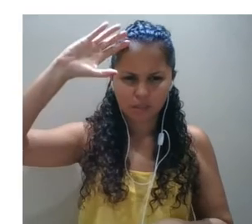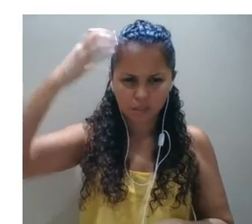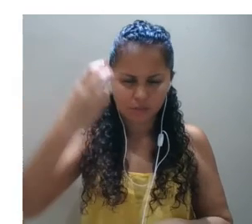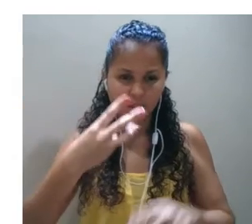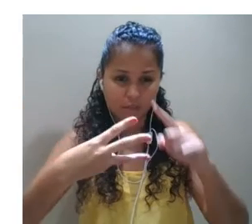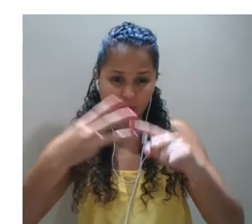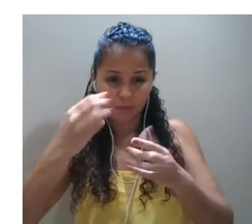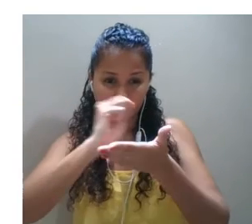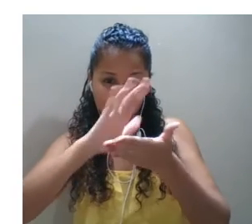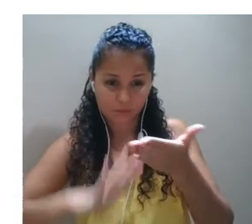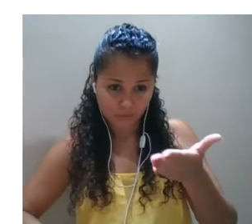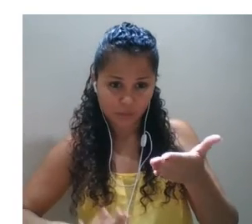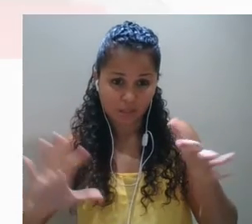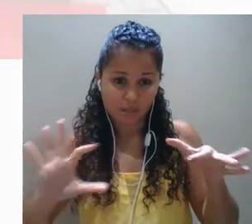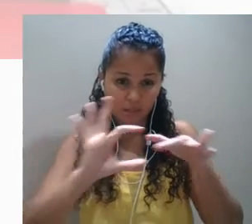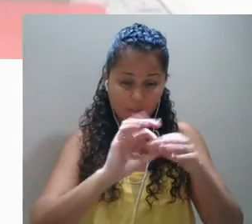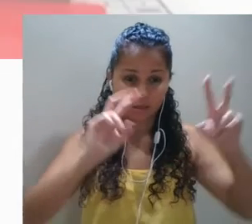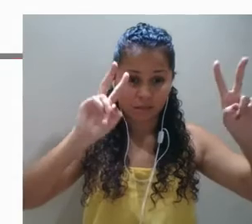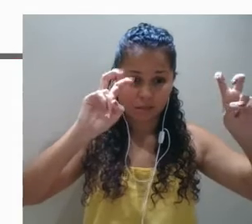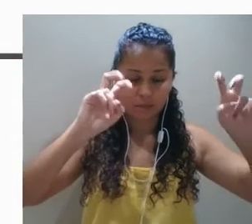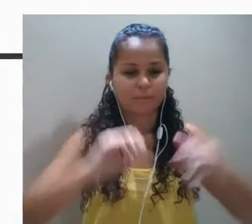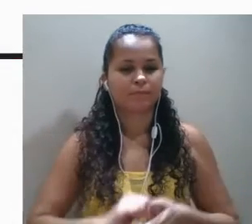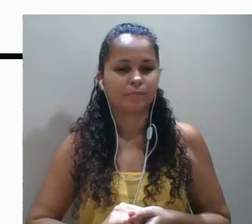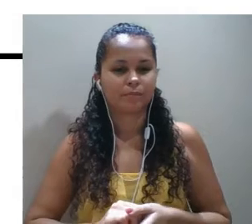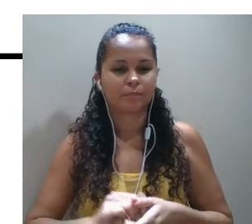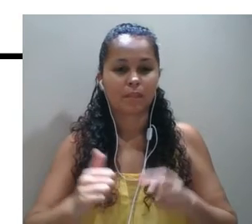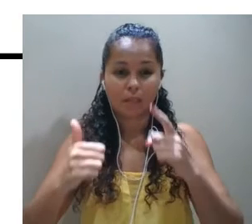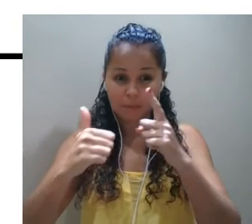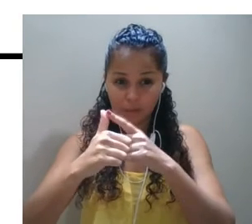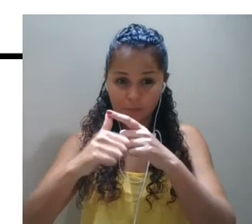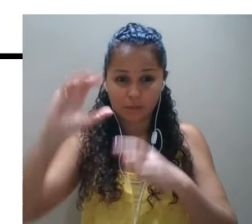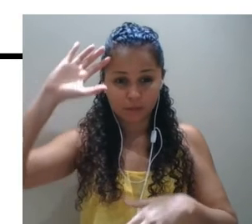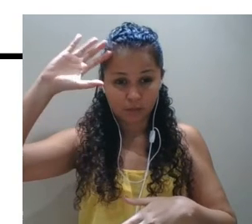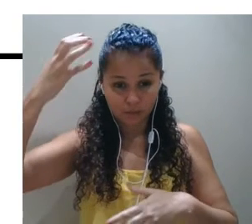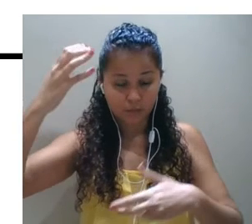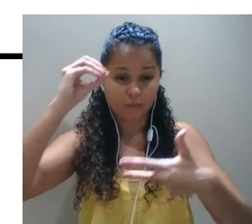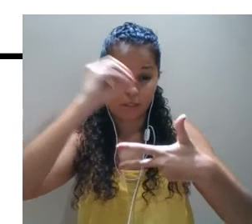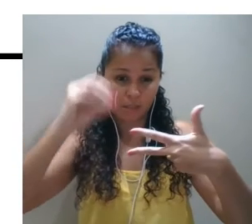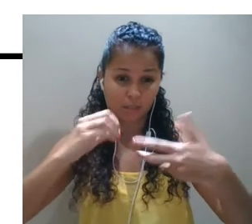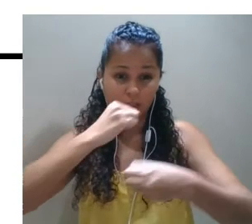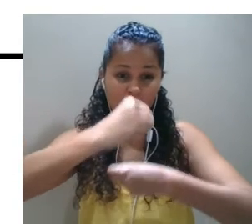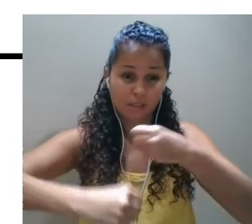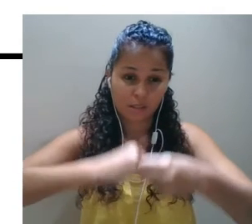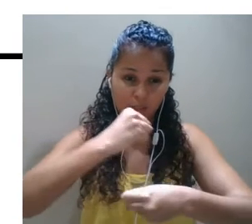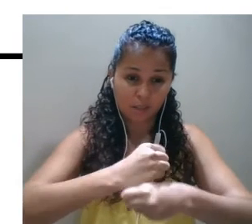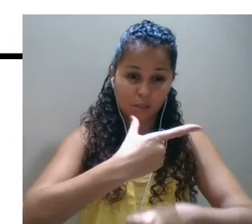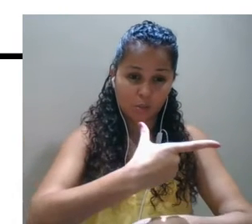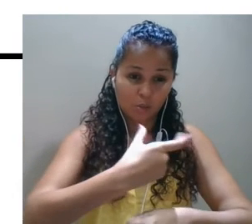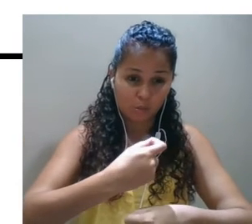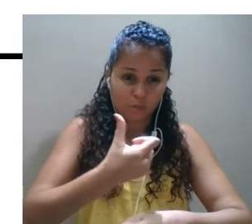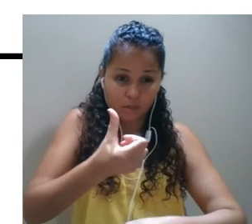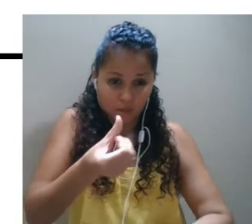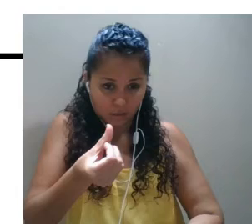resolvendo 3 exercícios em relação a este assunto. O primeiro que nós vamos trabalhar é do Enem de 2016 e diz o seguinte: